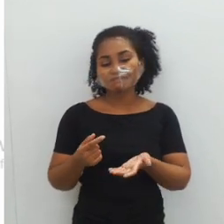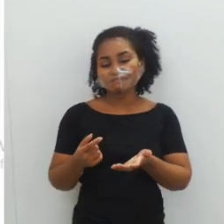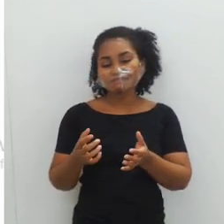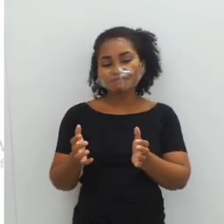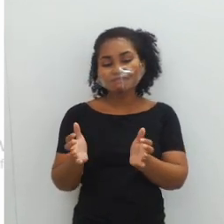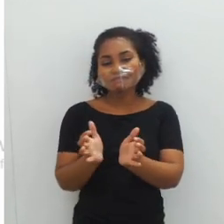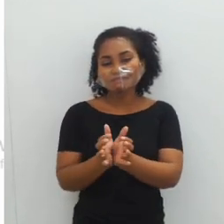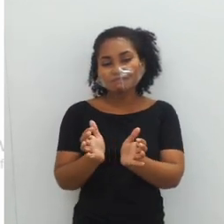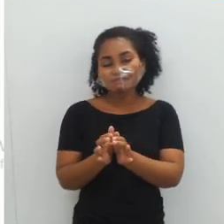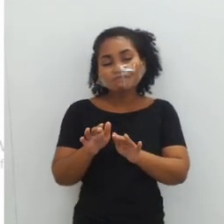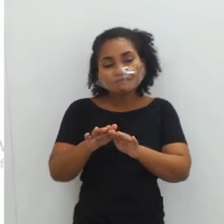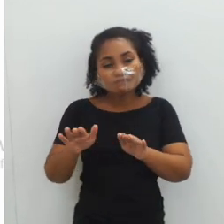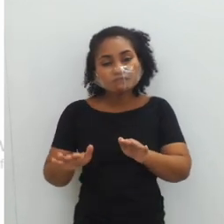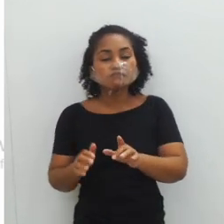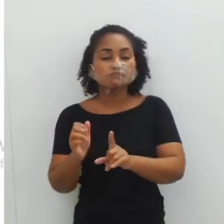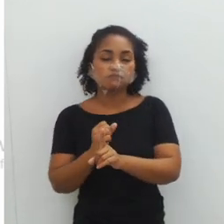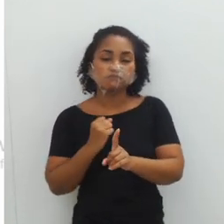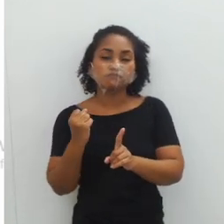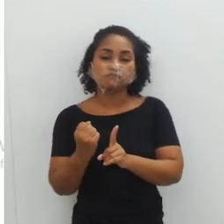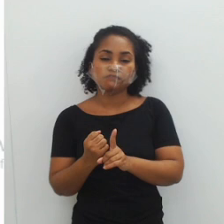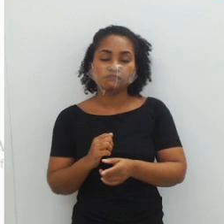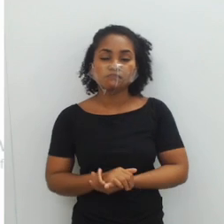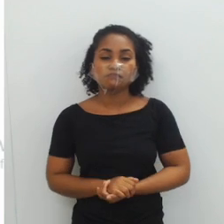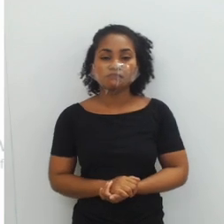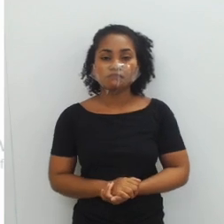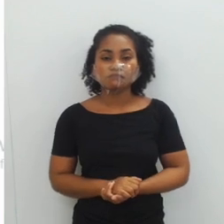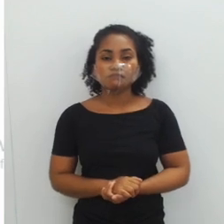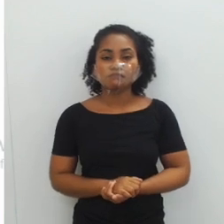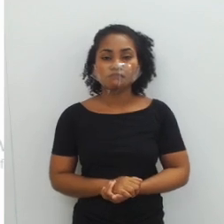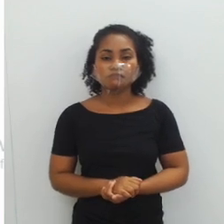de desigualdade social, certo?